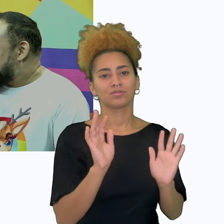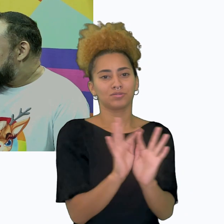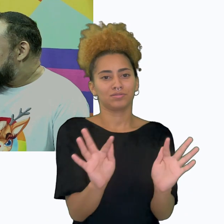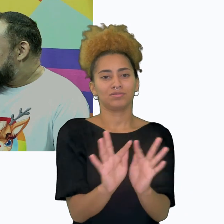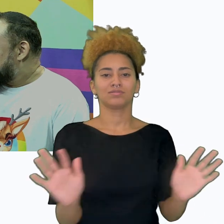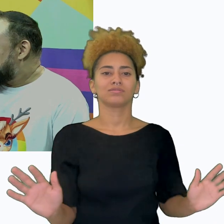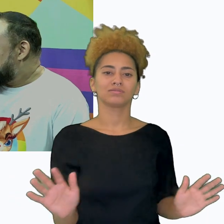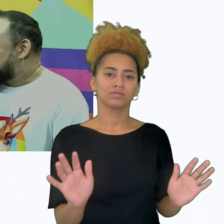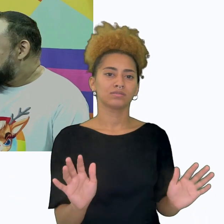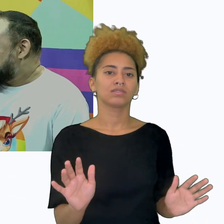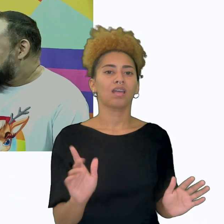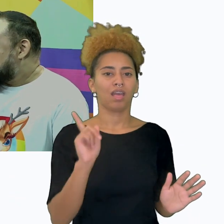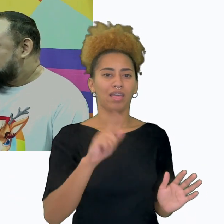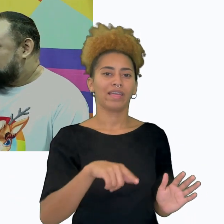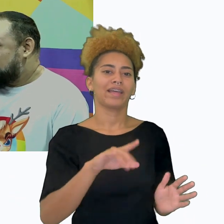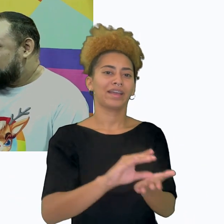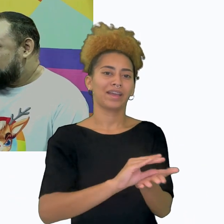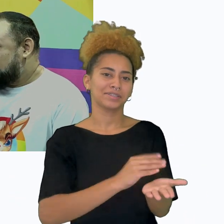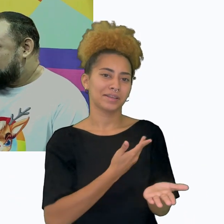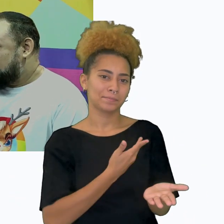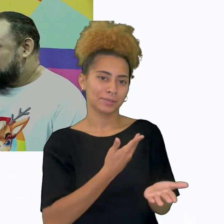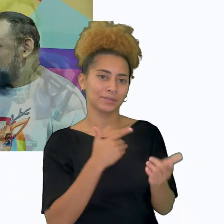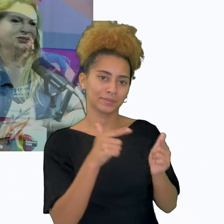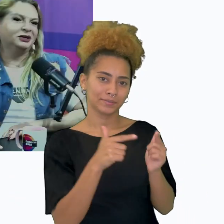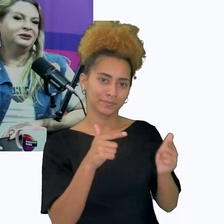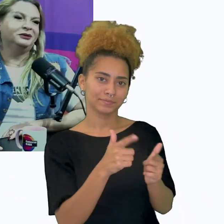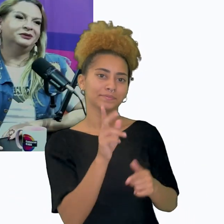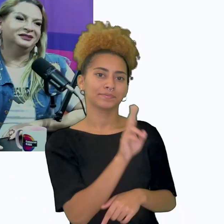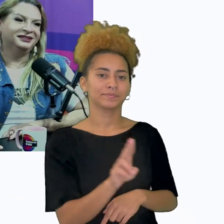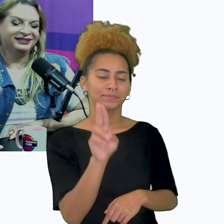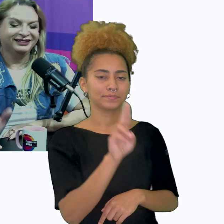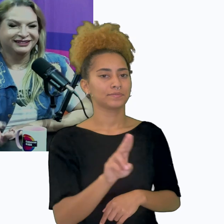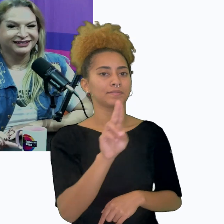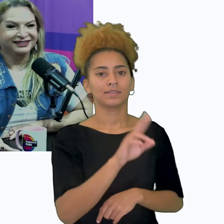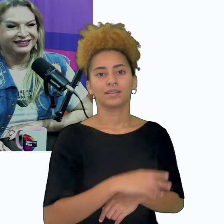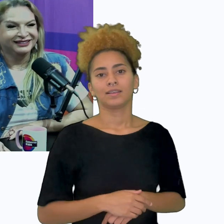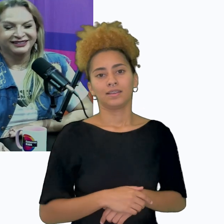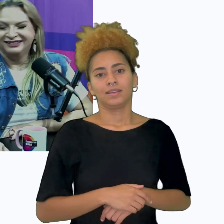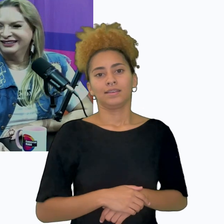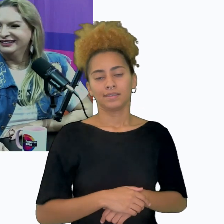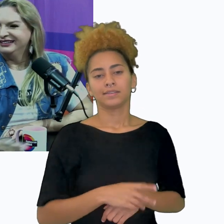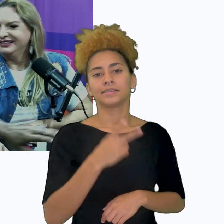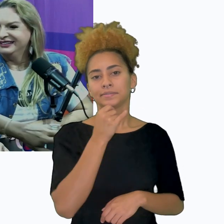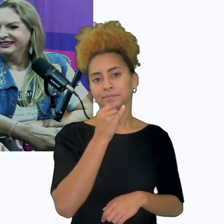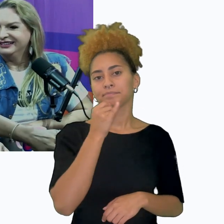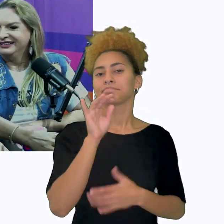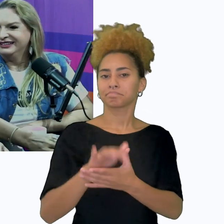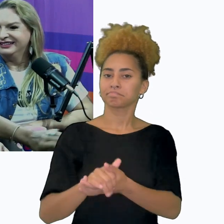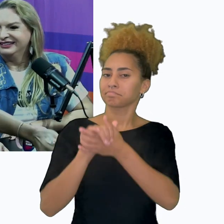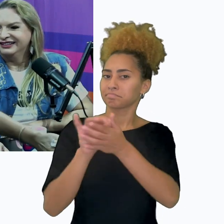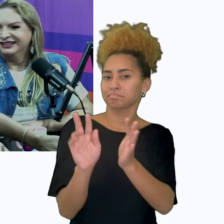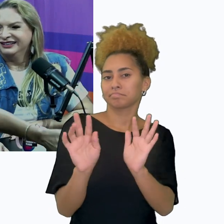dela não existe. Porque virou cachê de amizade, amor. Cachê amigo. Esse cachêzinho aqui é aquele da tua mão